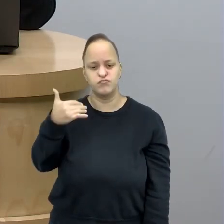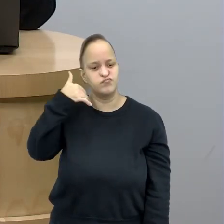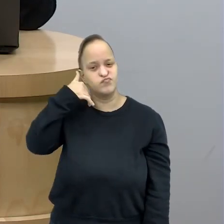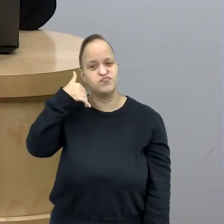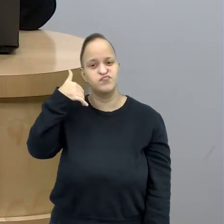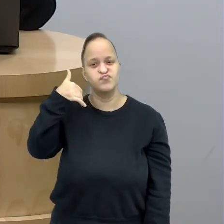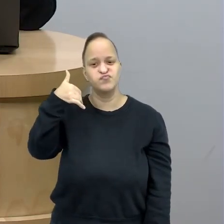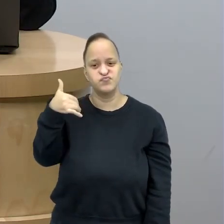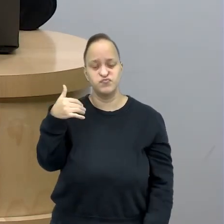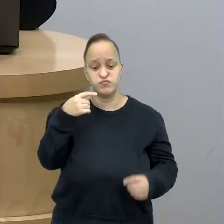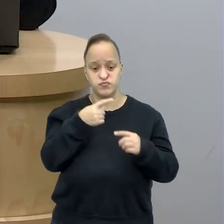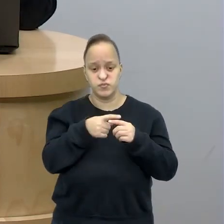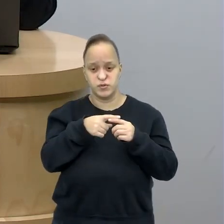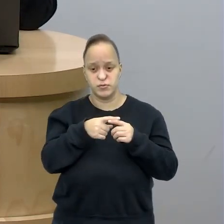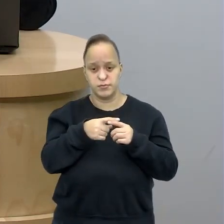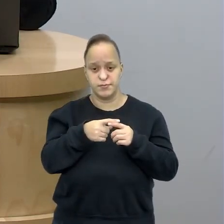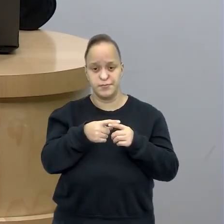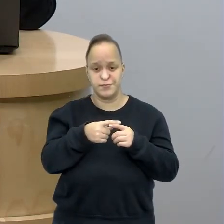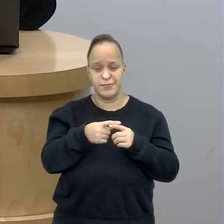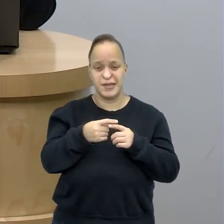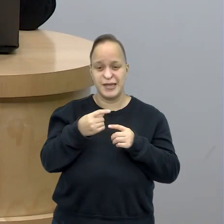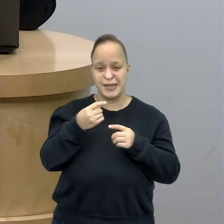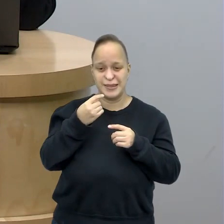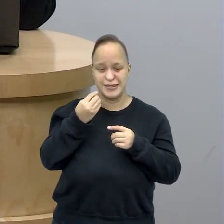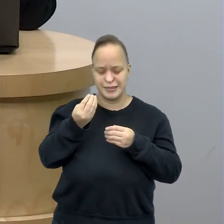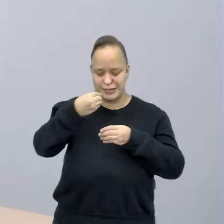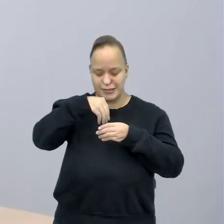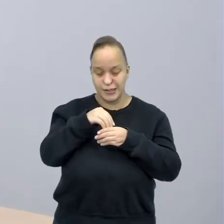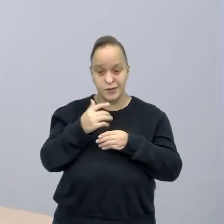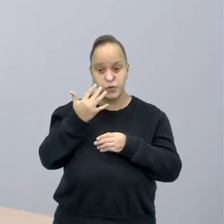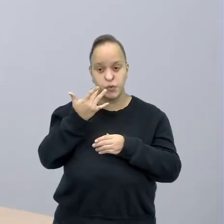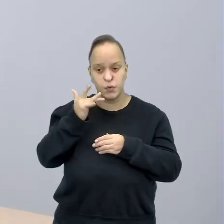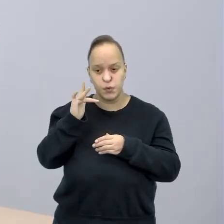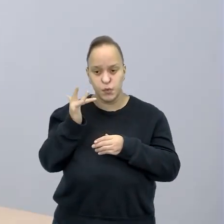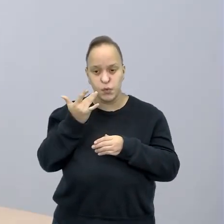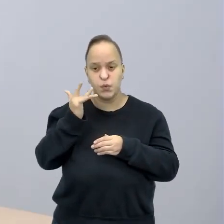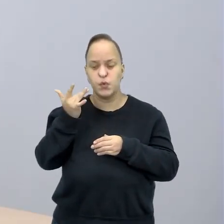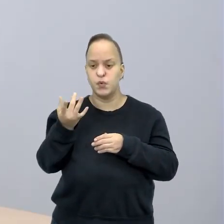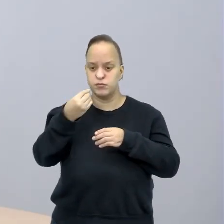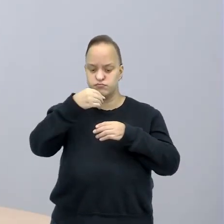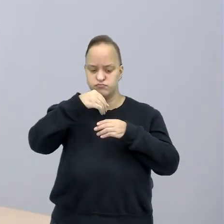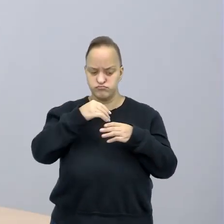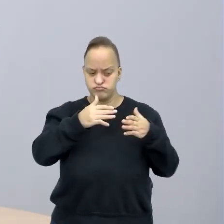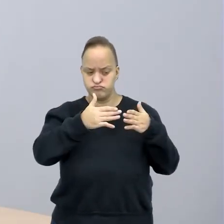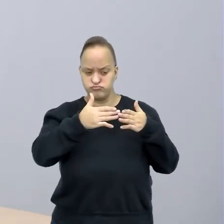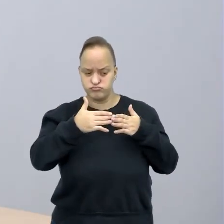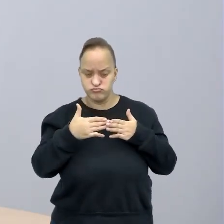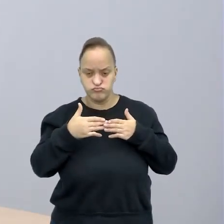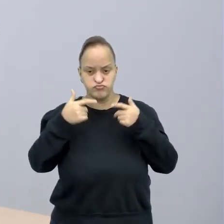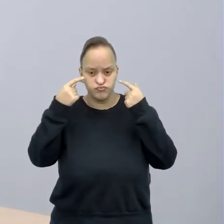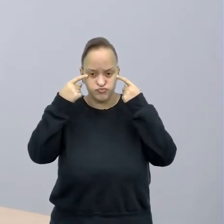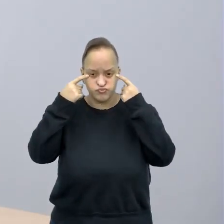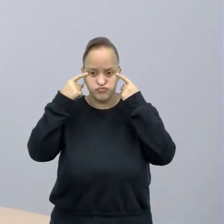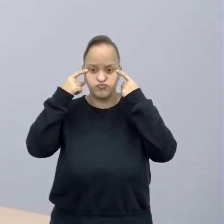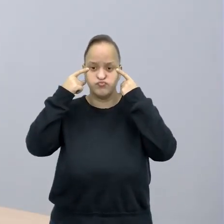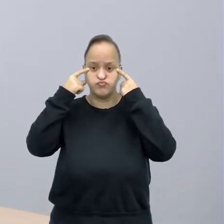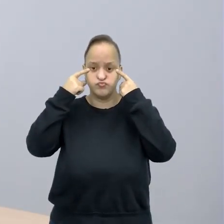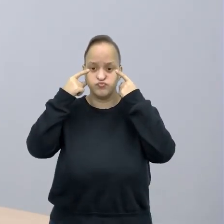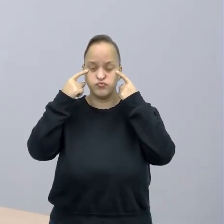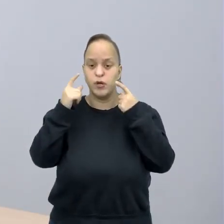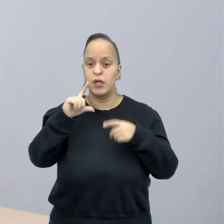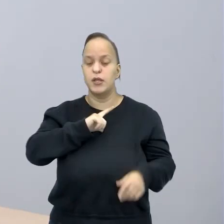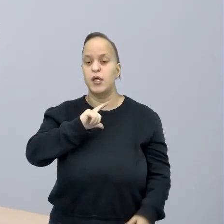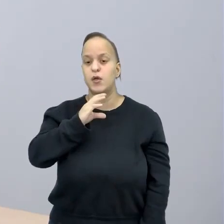quantidade pequena, mas tem. São mais de 40 elementos químicos aí de todos eles, os mais importantes aí está o